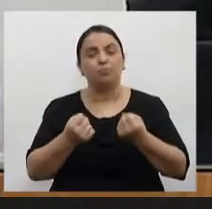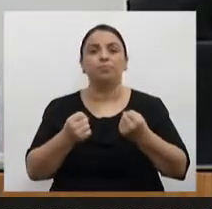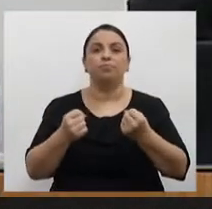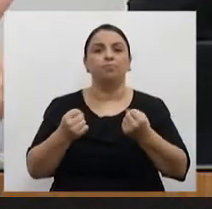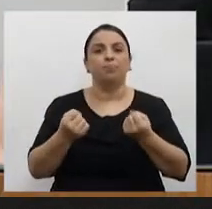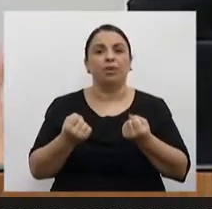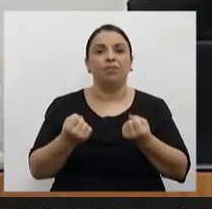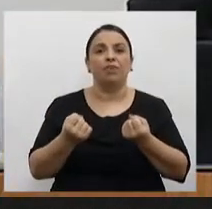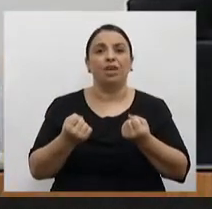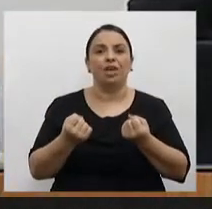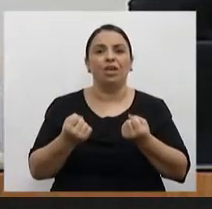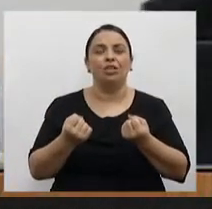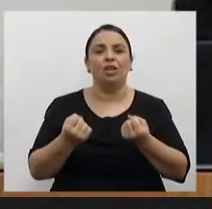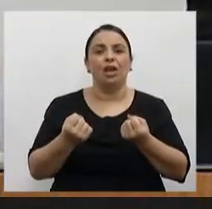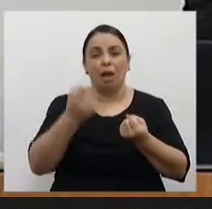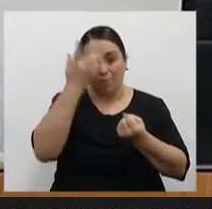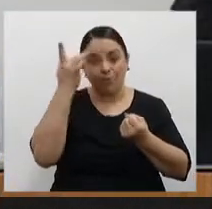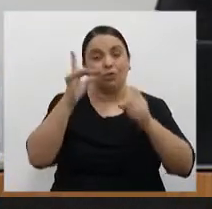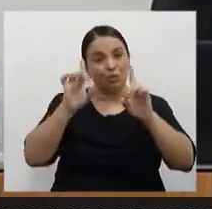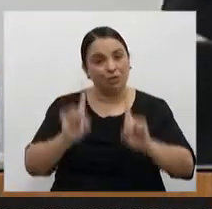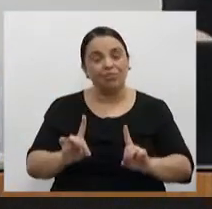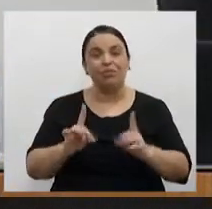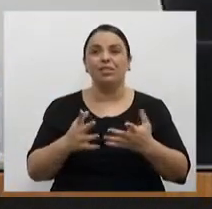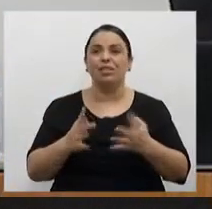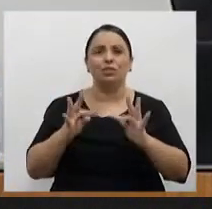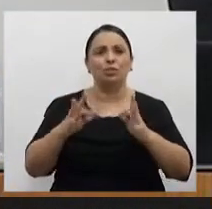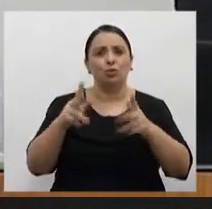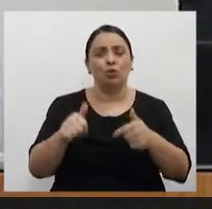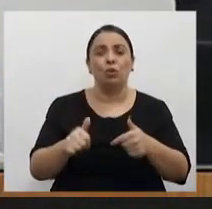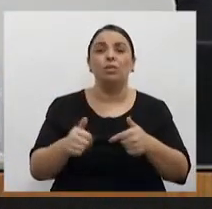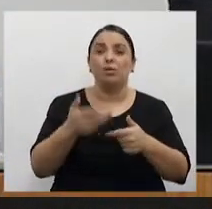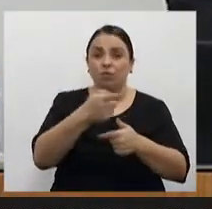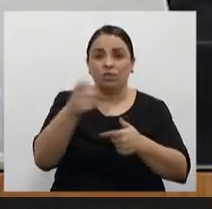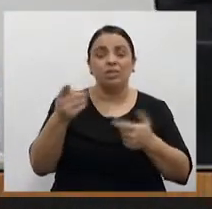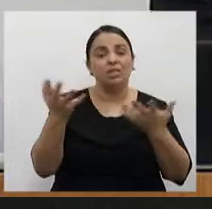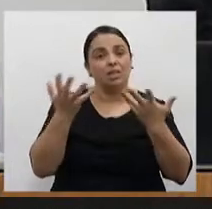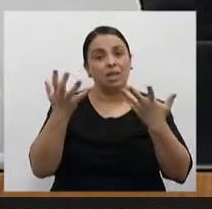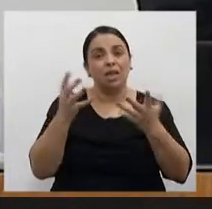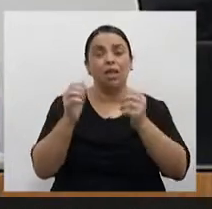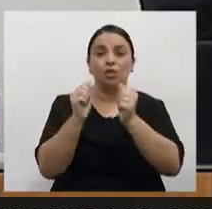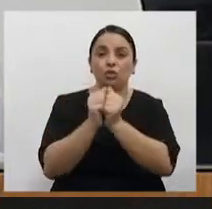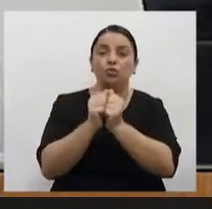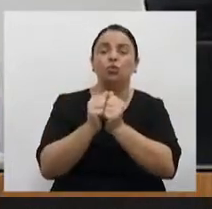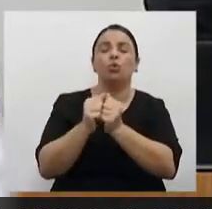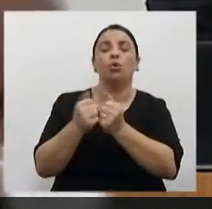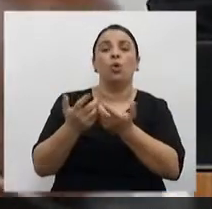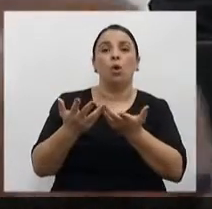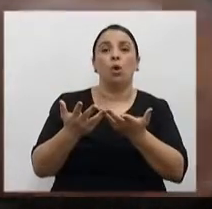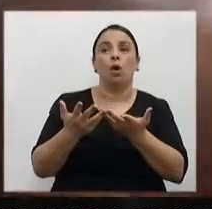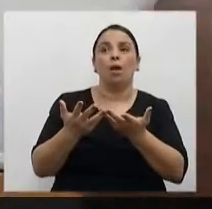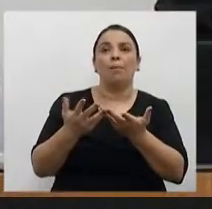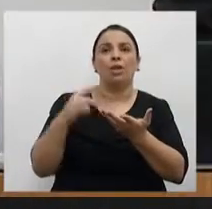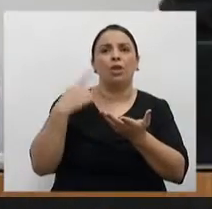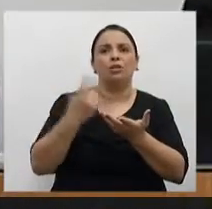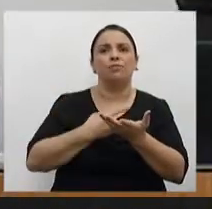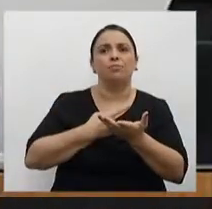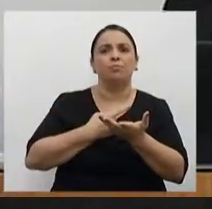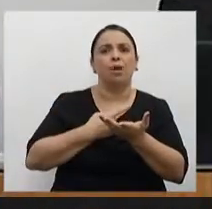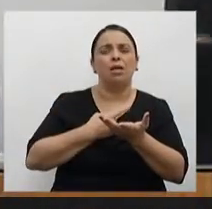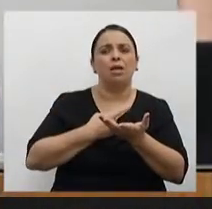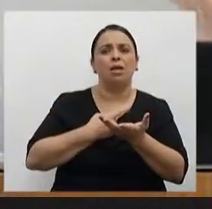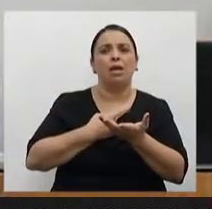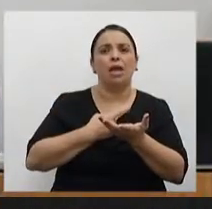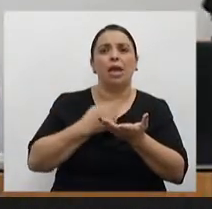e tantos outros que queiram nos acompanhar no secretário de saúde, para a gente levar então